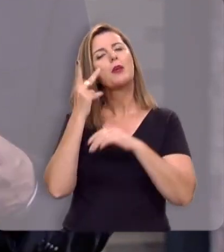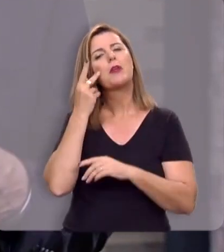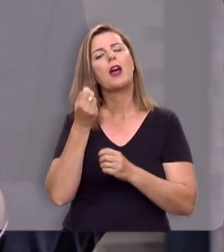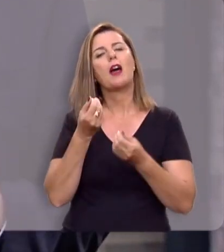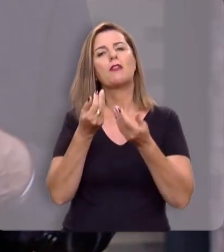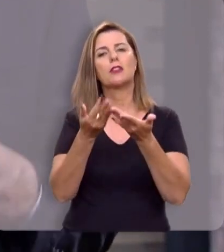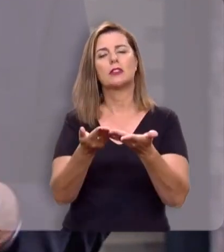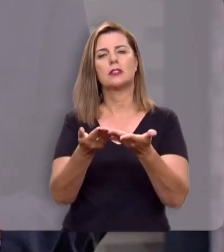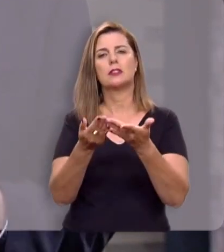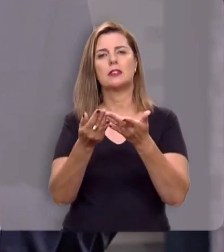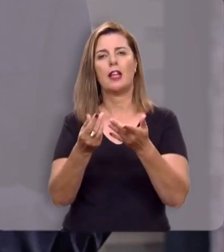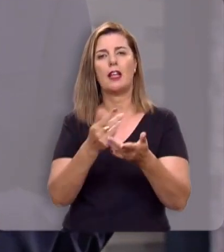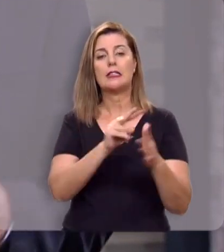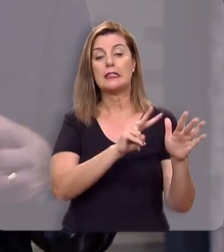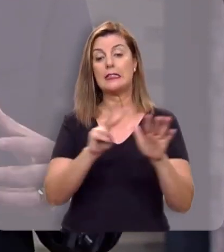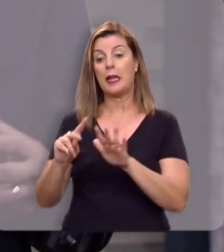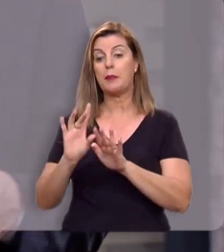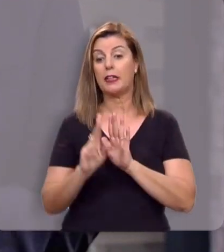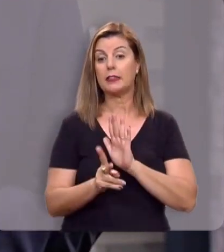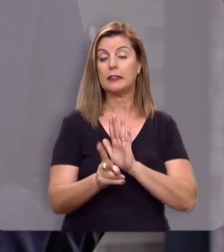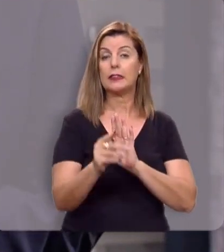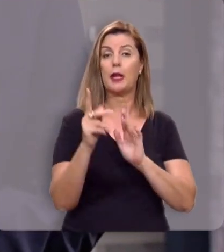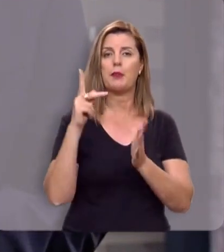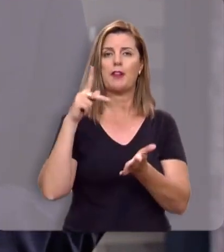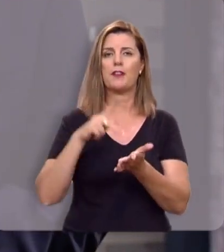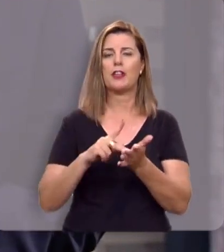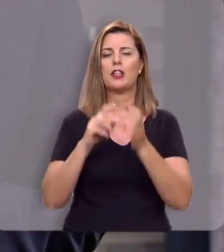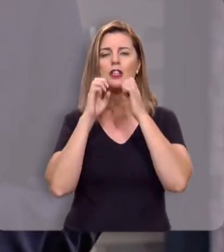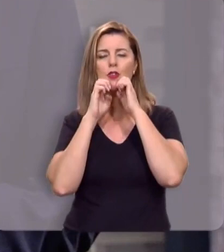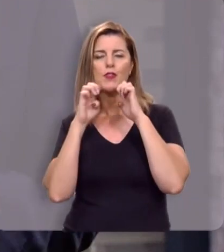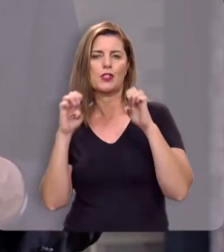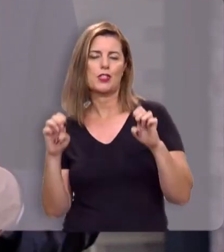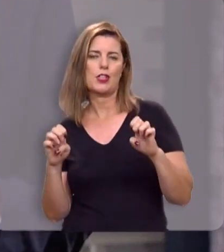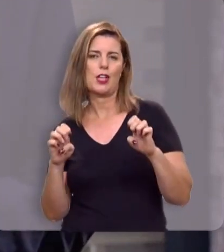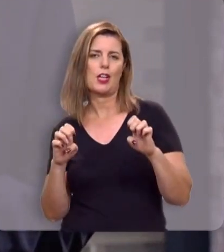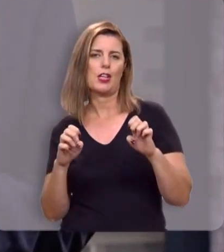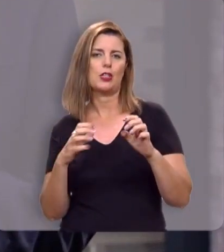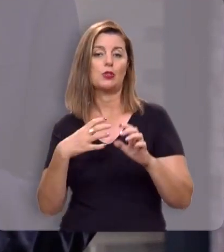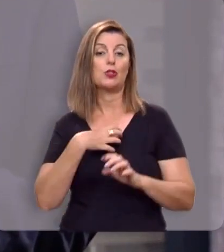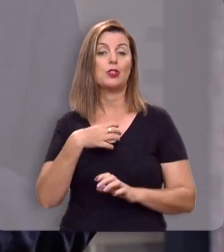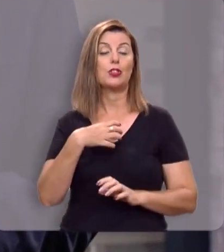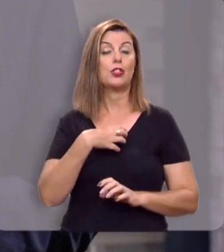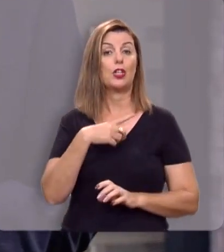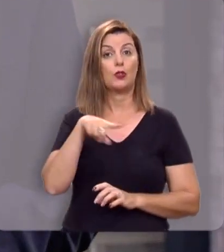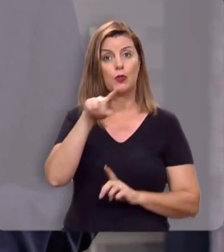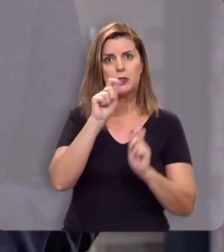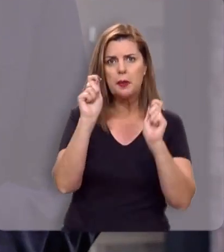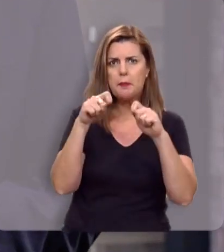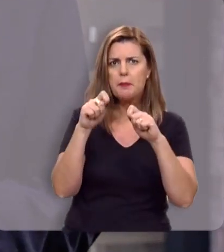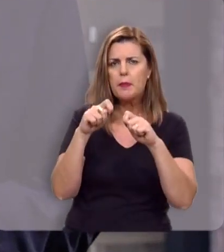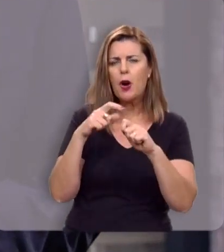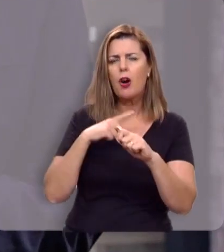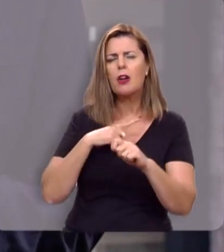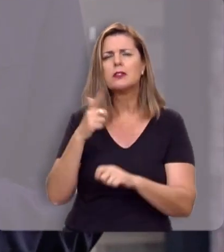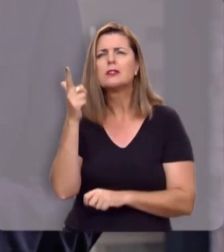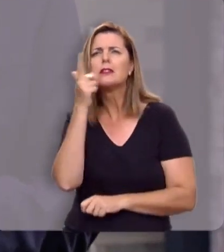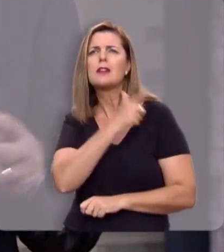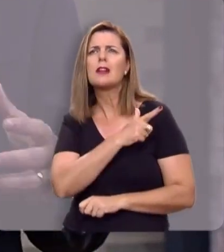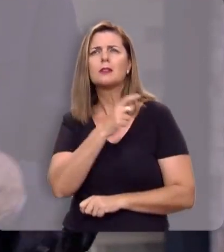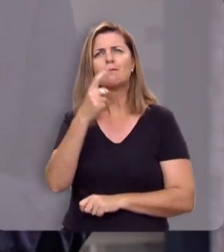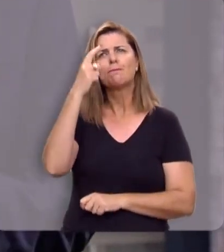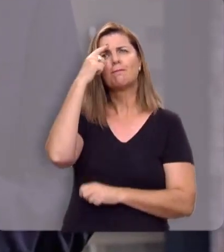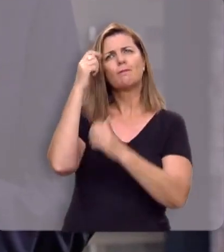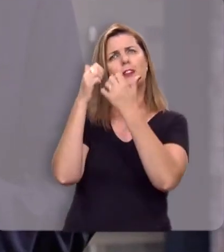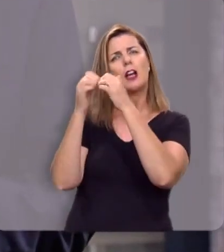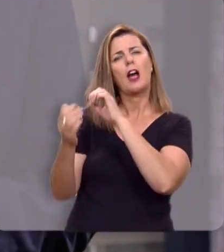você, trazendo a cada semana as verdades do Evangelho, de forma que você possa ser impactado